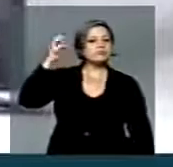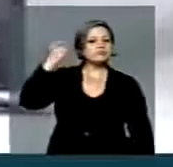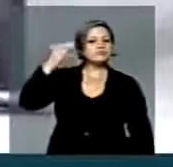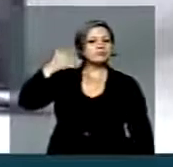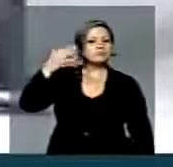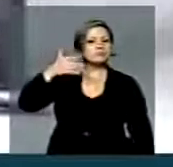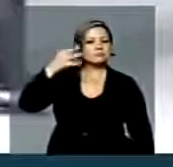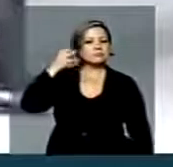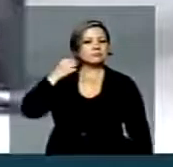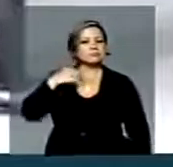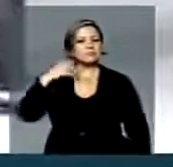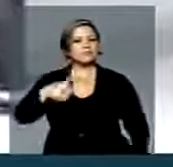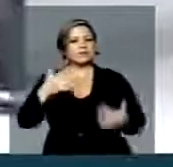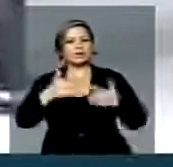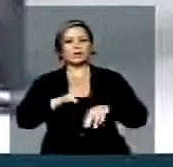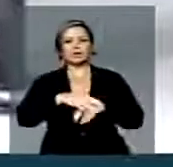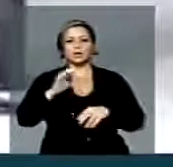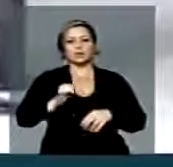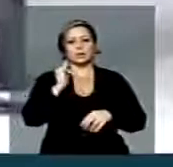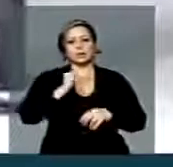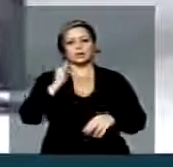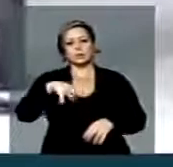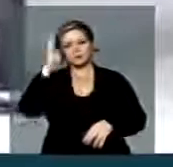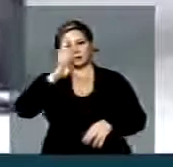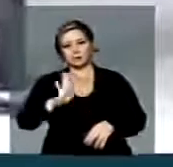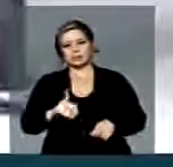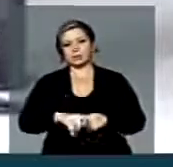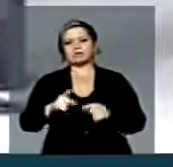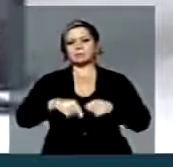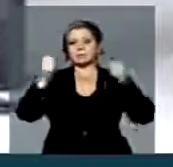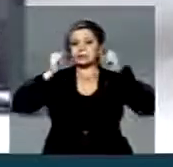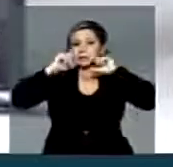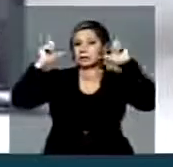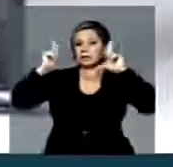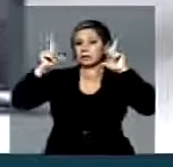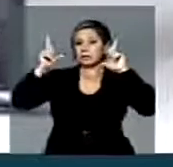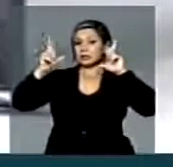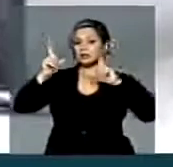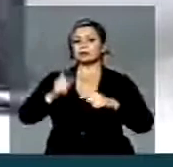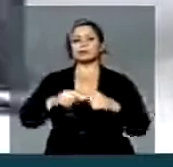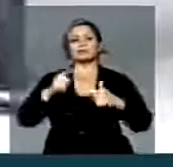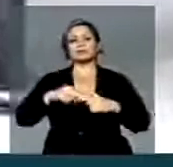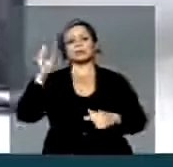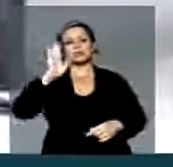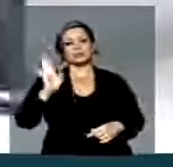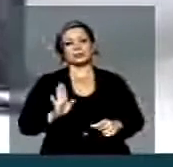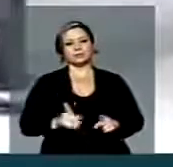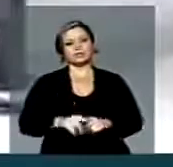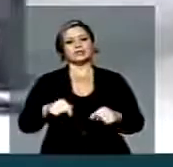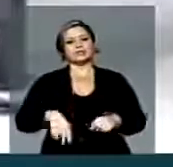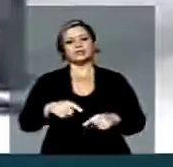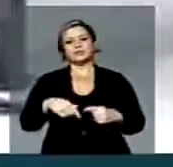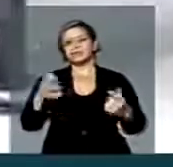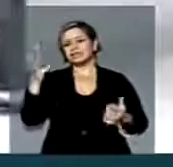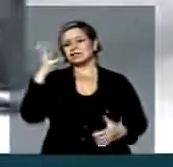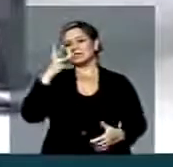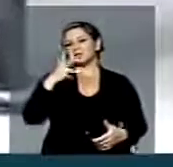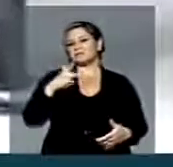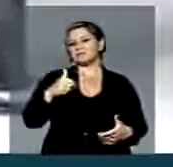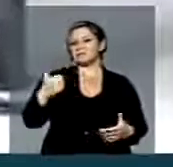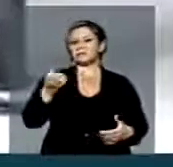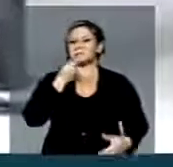de Vossa Excelência, tão importante para os brasileiros abrirem os olhos. Este país não é essa coisinha tão boa.